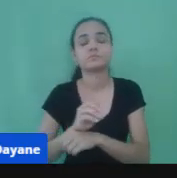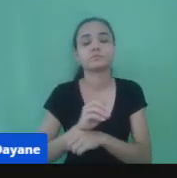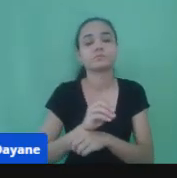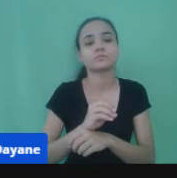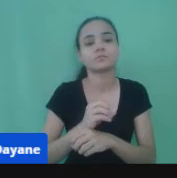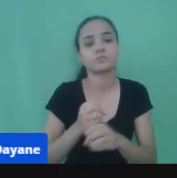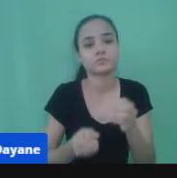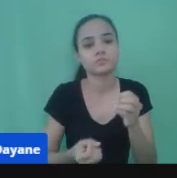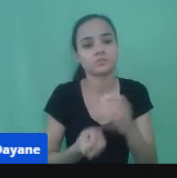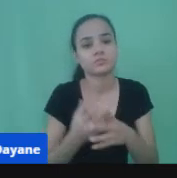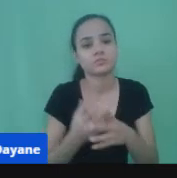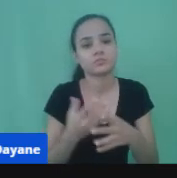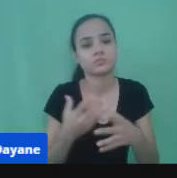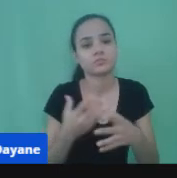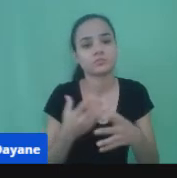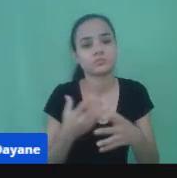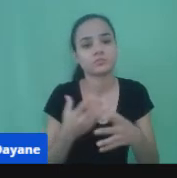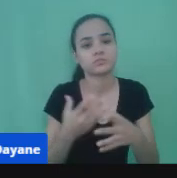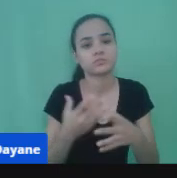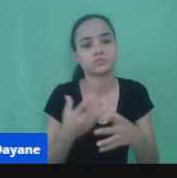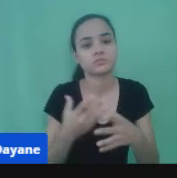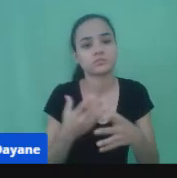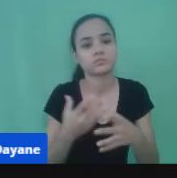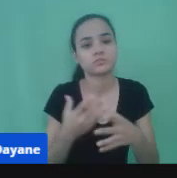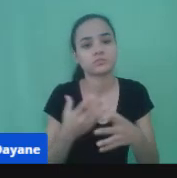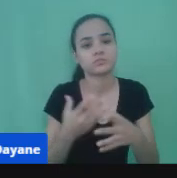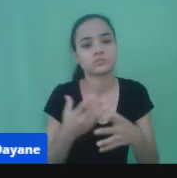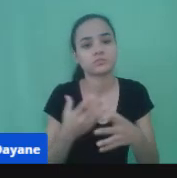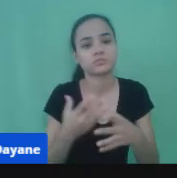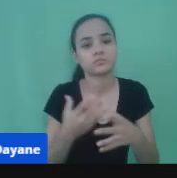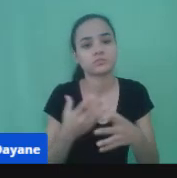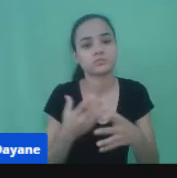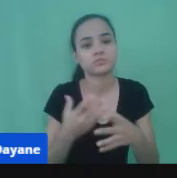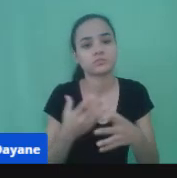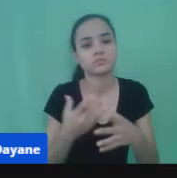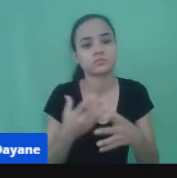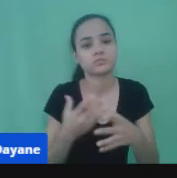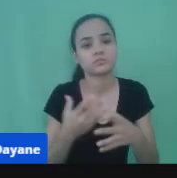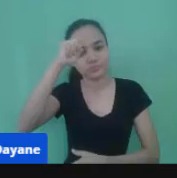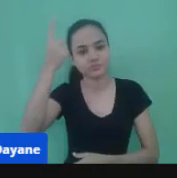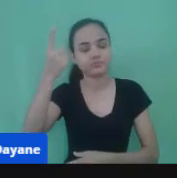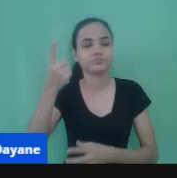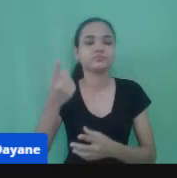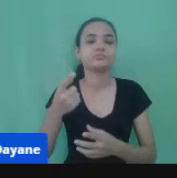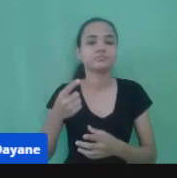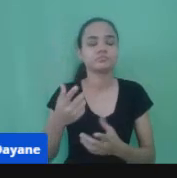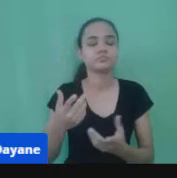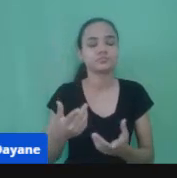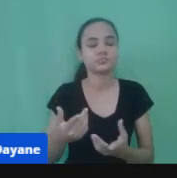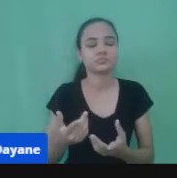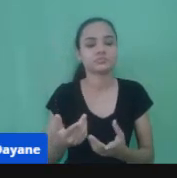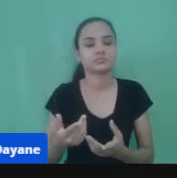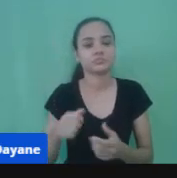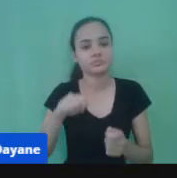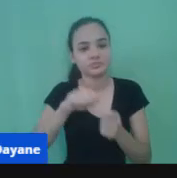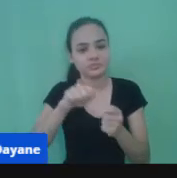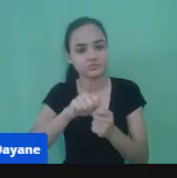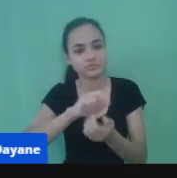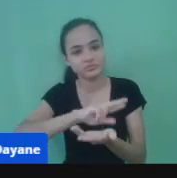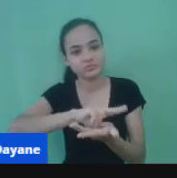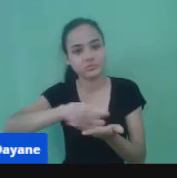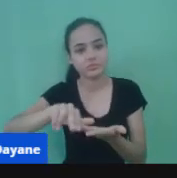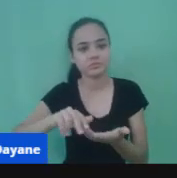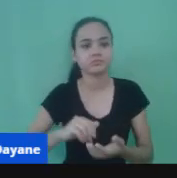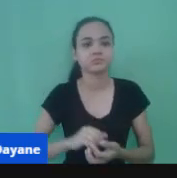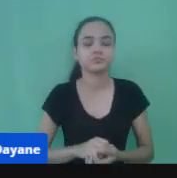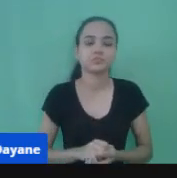semanal. Então, o importante é que a educação ambiental tenha continuidade e permanência. Cuidar da avaliação, como que você faz a avaliação,